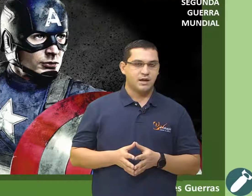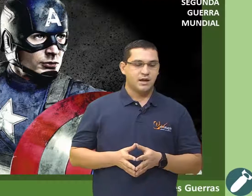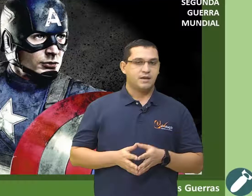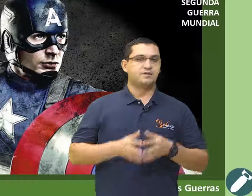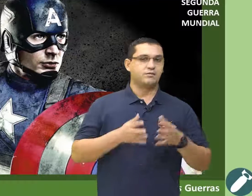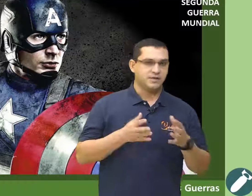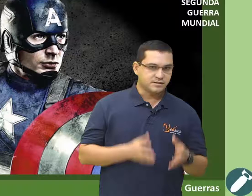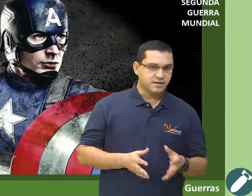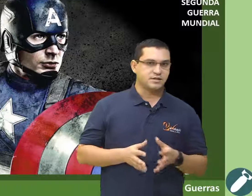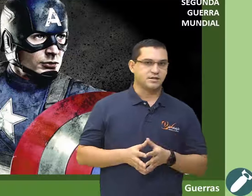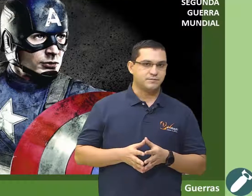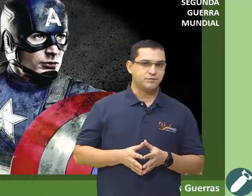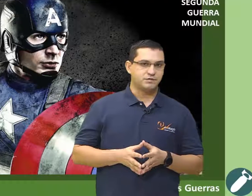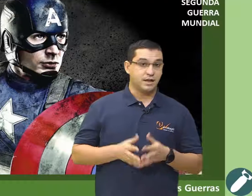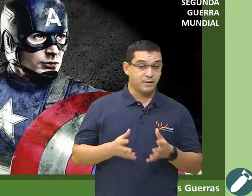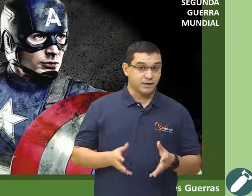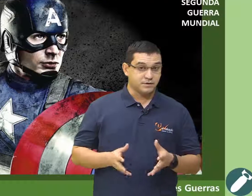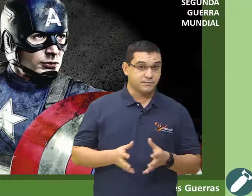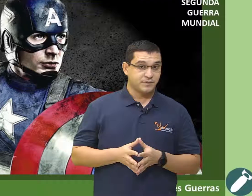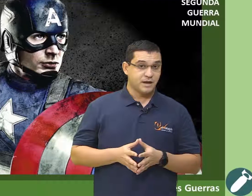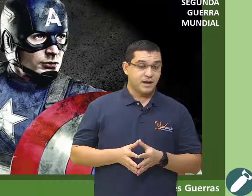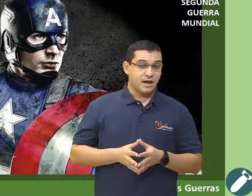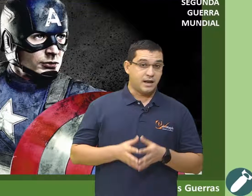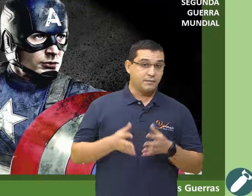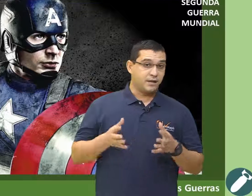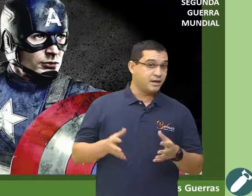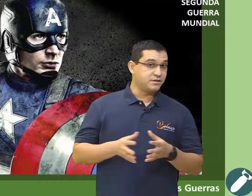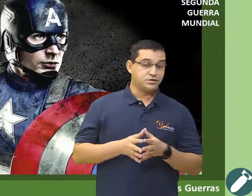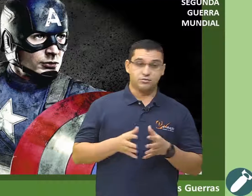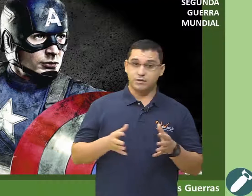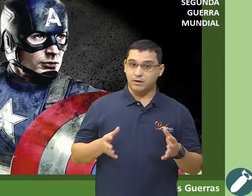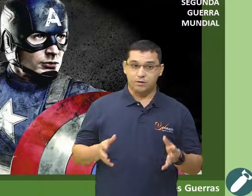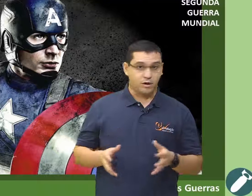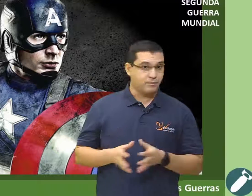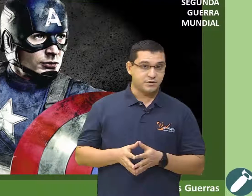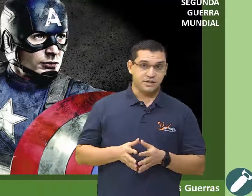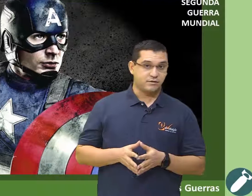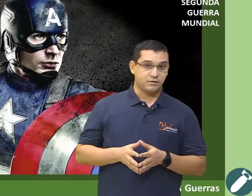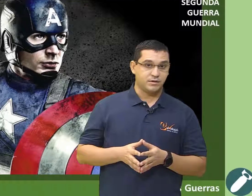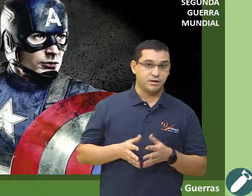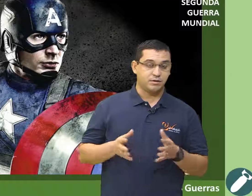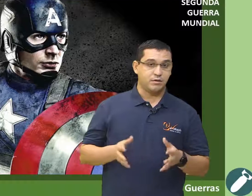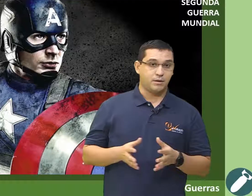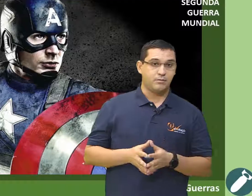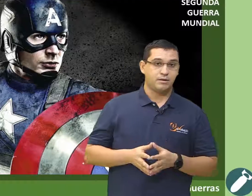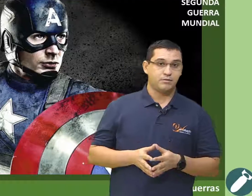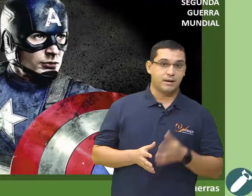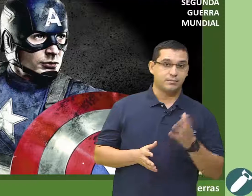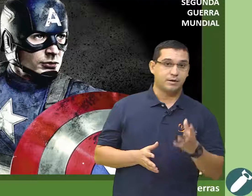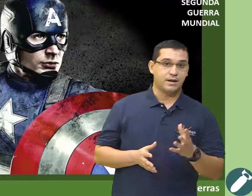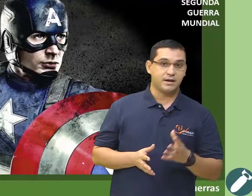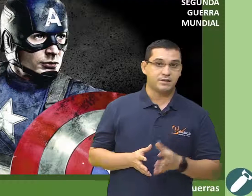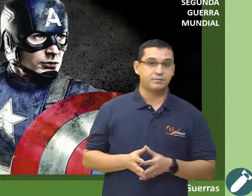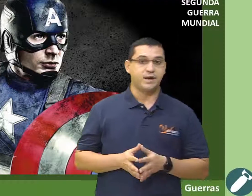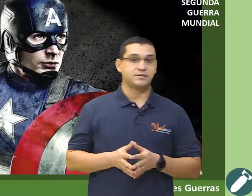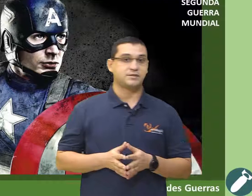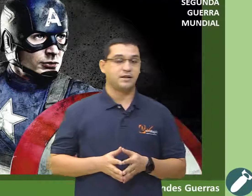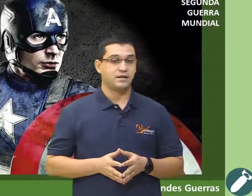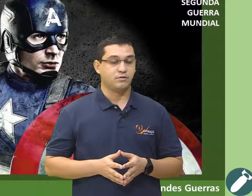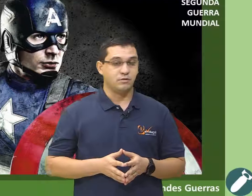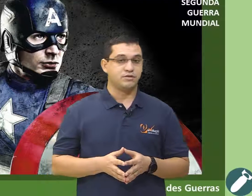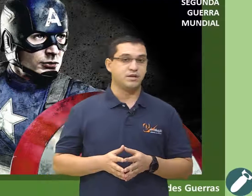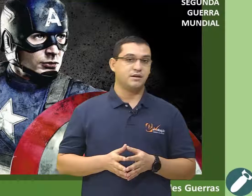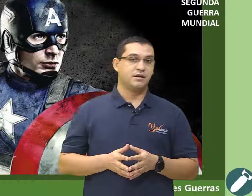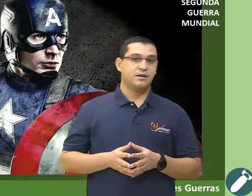aliados, são os nazistas, os alemães. A Alemanha que destruiu a Europa, estava dominando a Europa, o Capitão América expressa